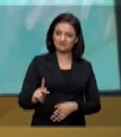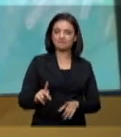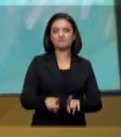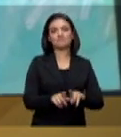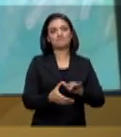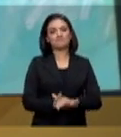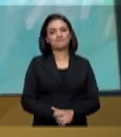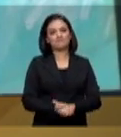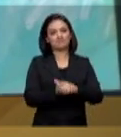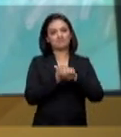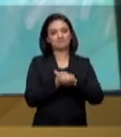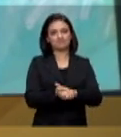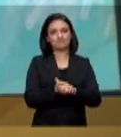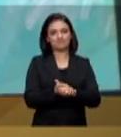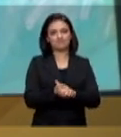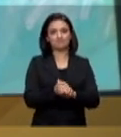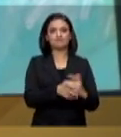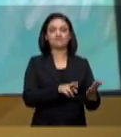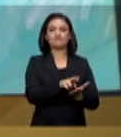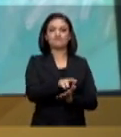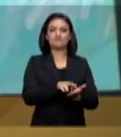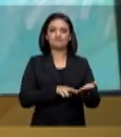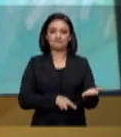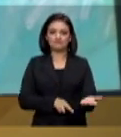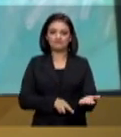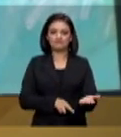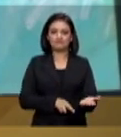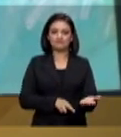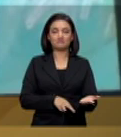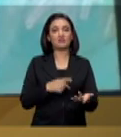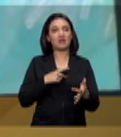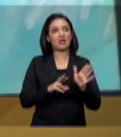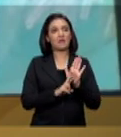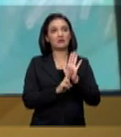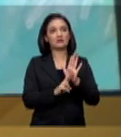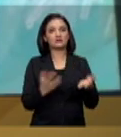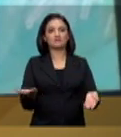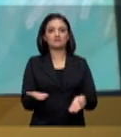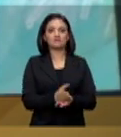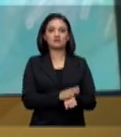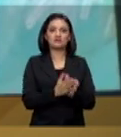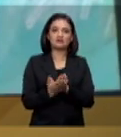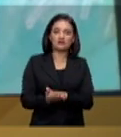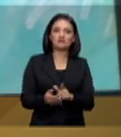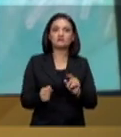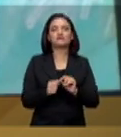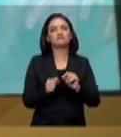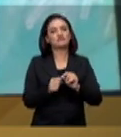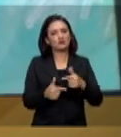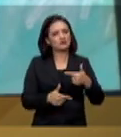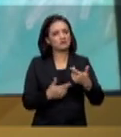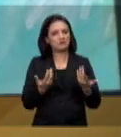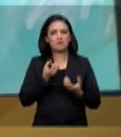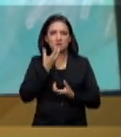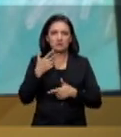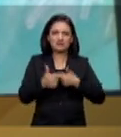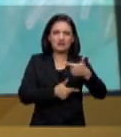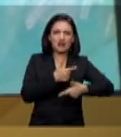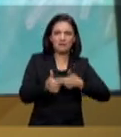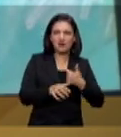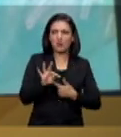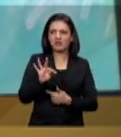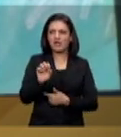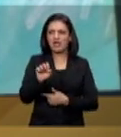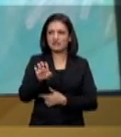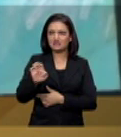relator, nobre representante do parquê, que exerce muito bem sua atividade fiscalizatória, tanto no TSE como lá esteve, quanto